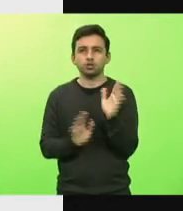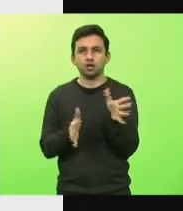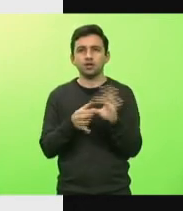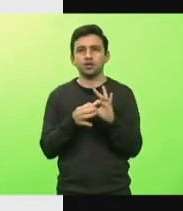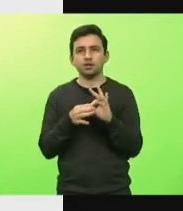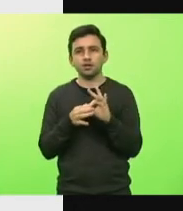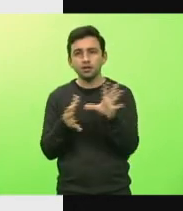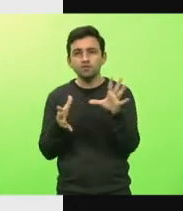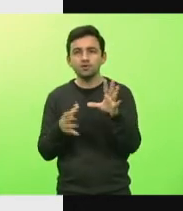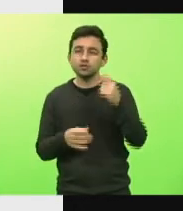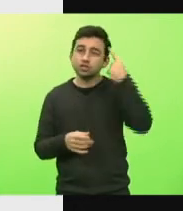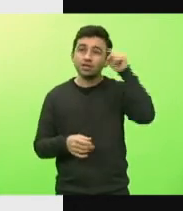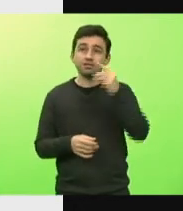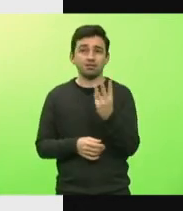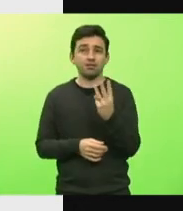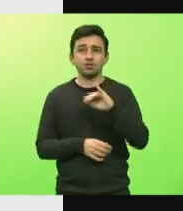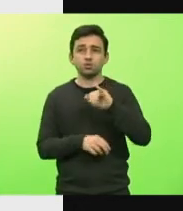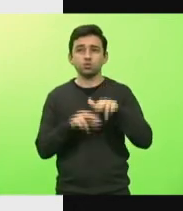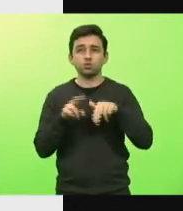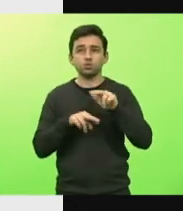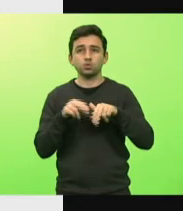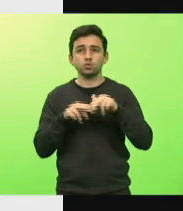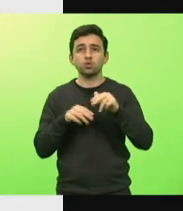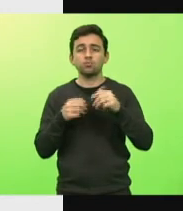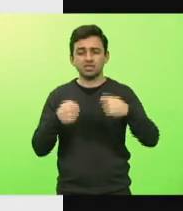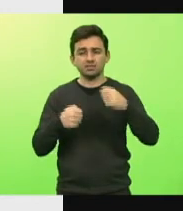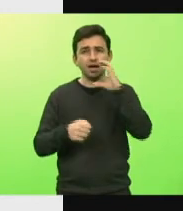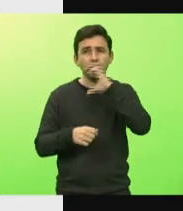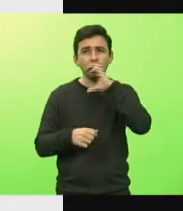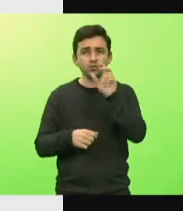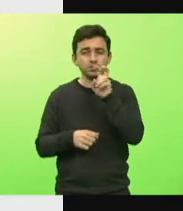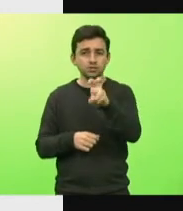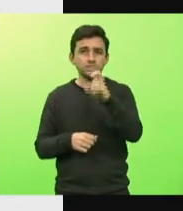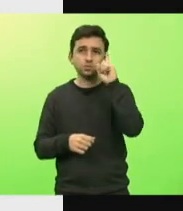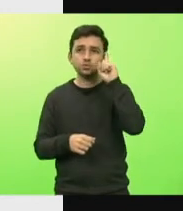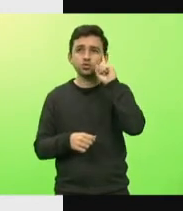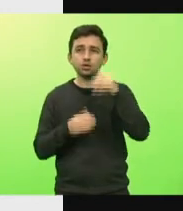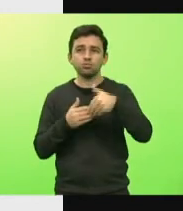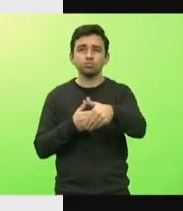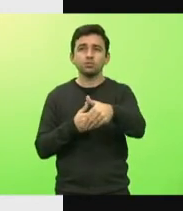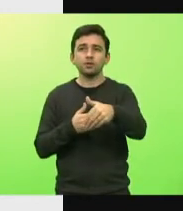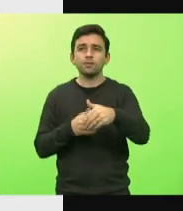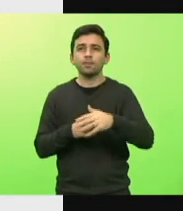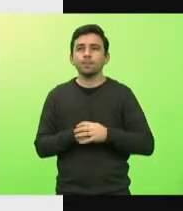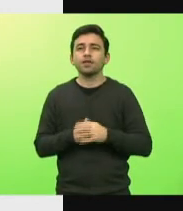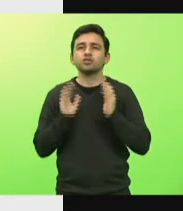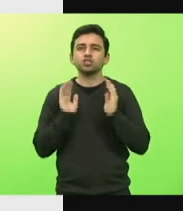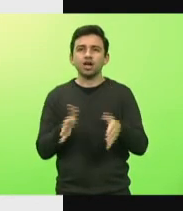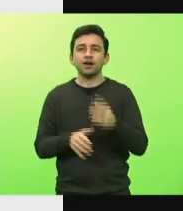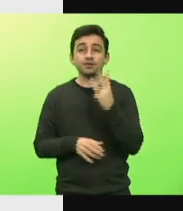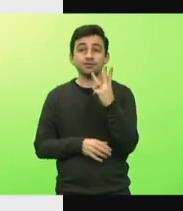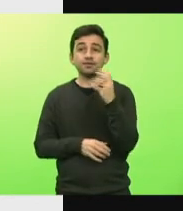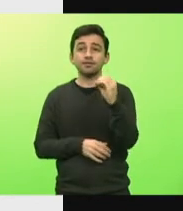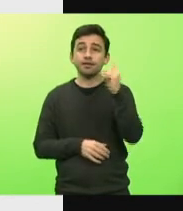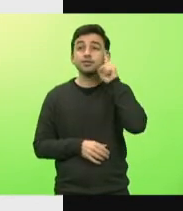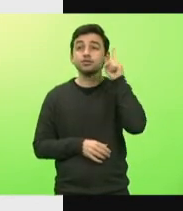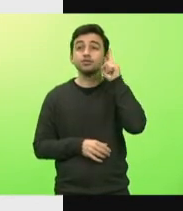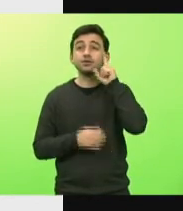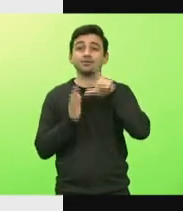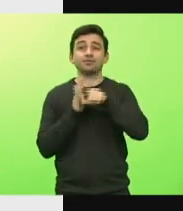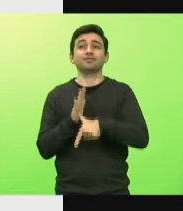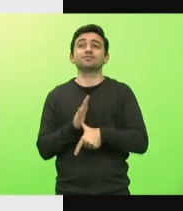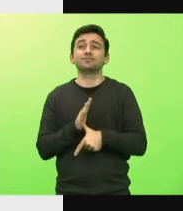3 de junho. Então, dali, 5 dias tinha que ser entregue até dia 8 de junho. E esse tem 30 dias de